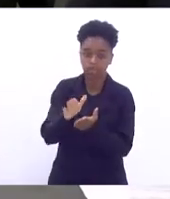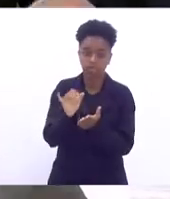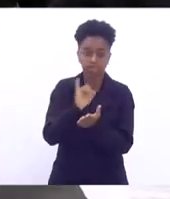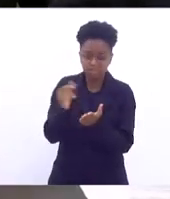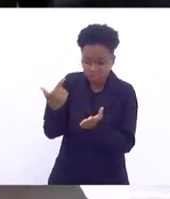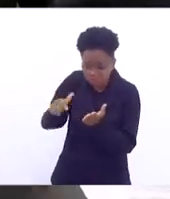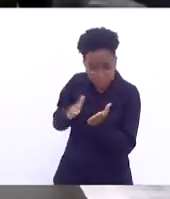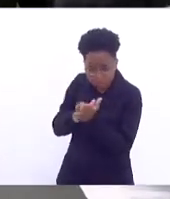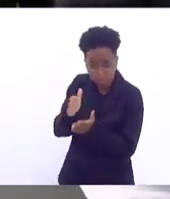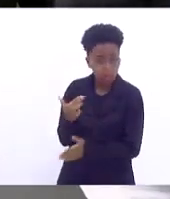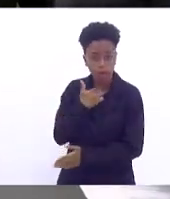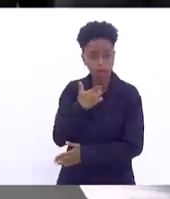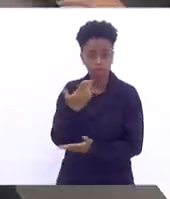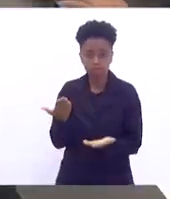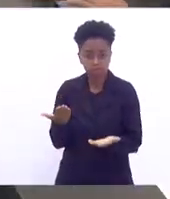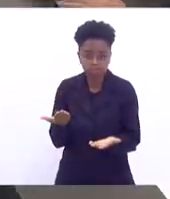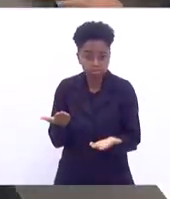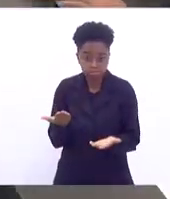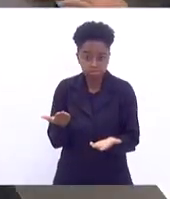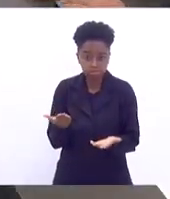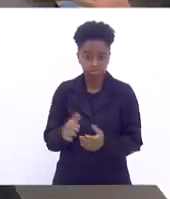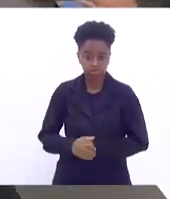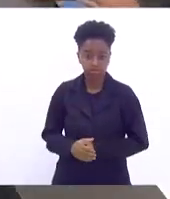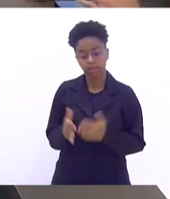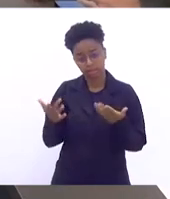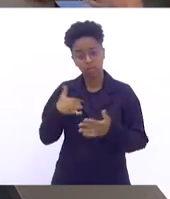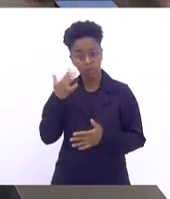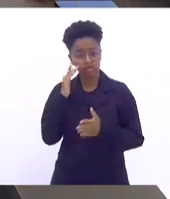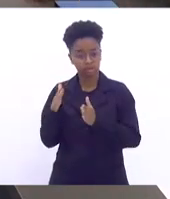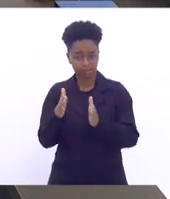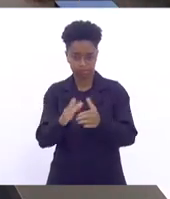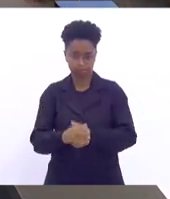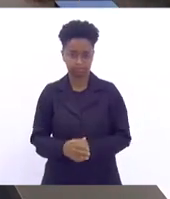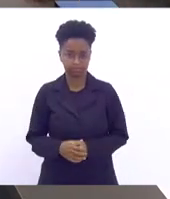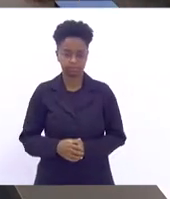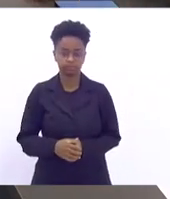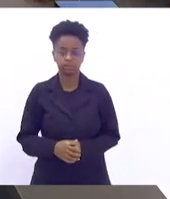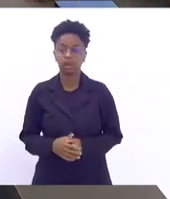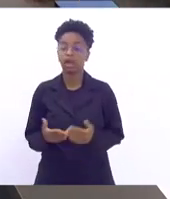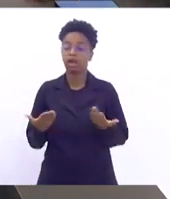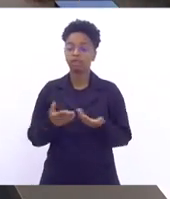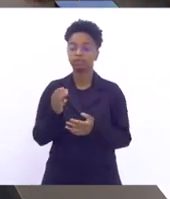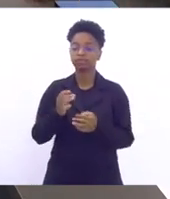publicou não pode né então acho que é por aí já falei perfeito